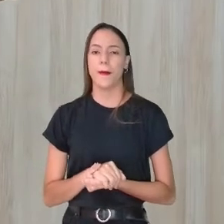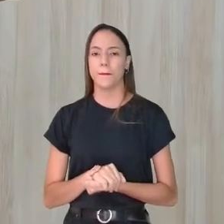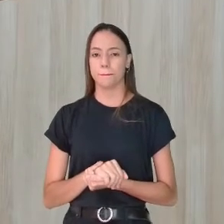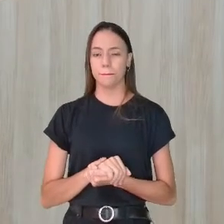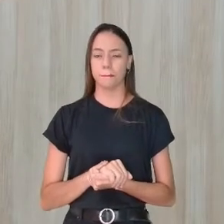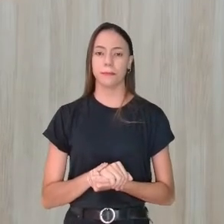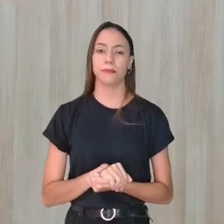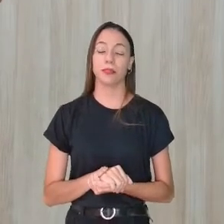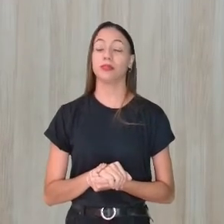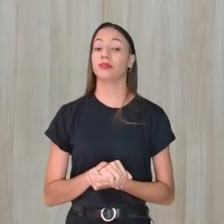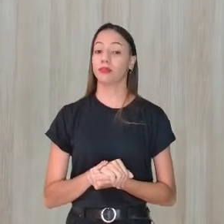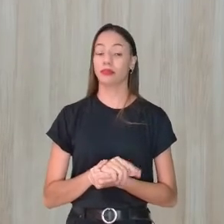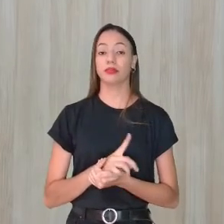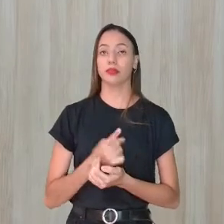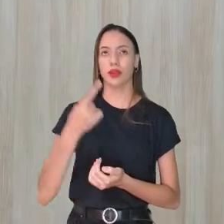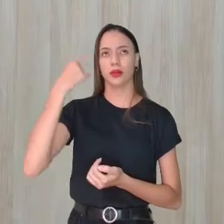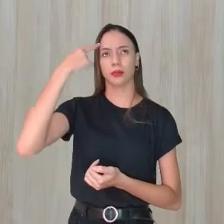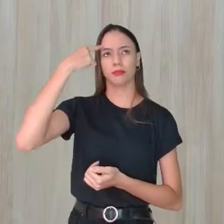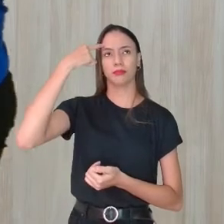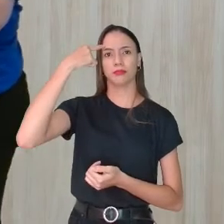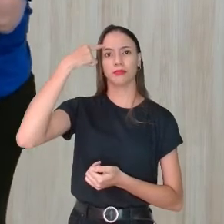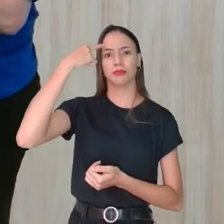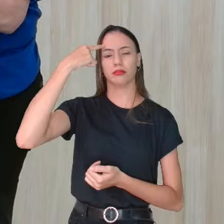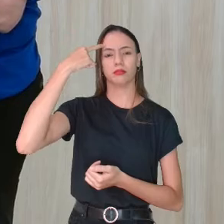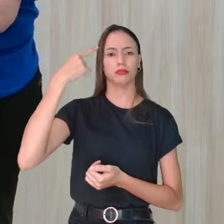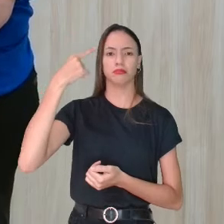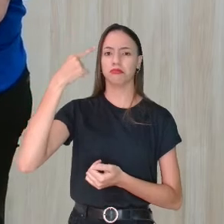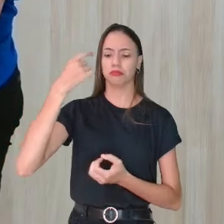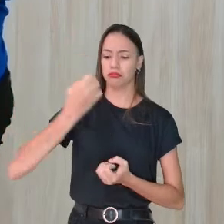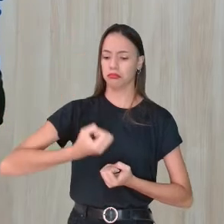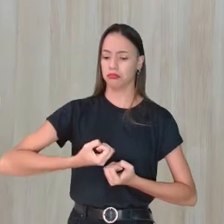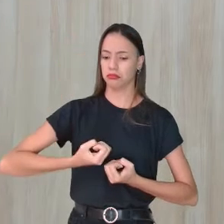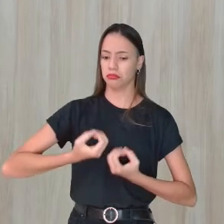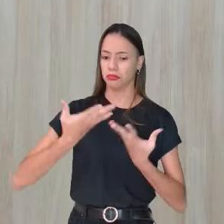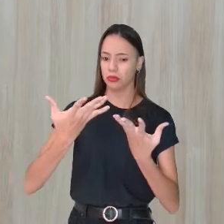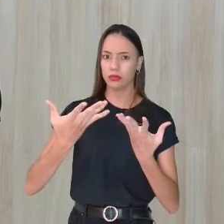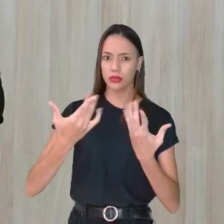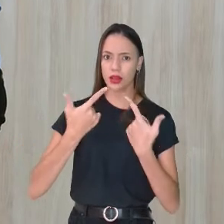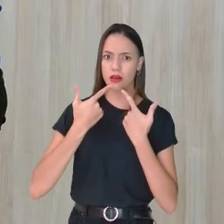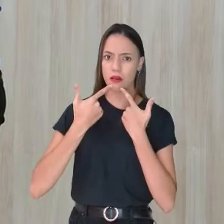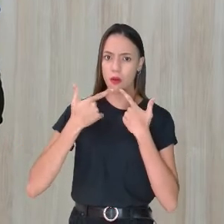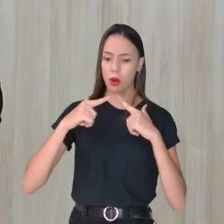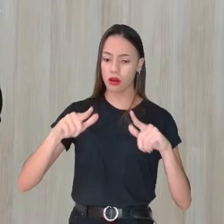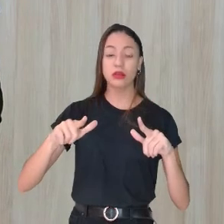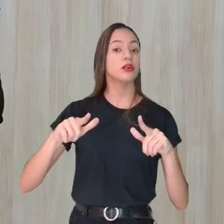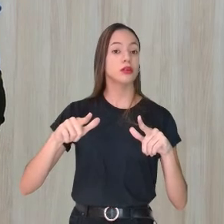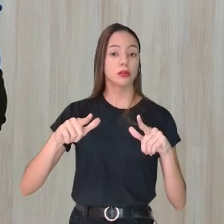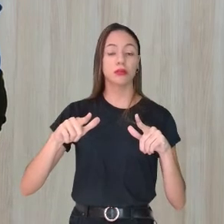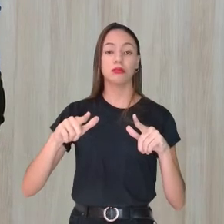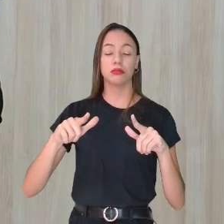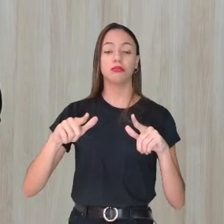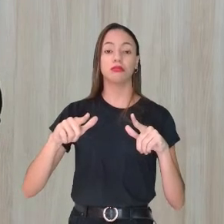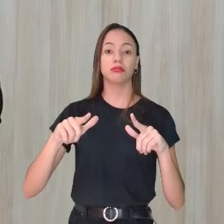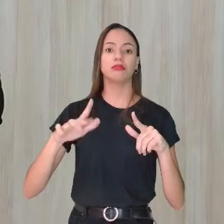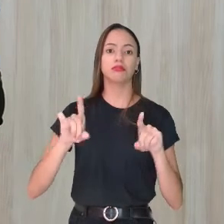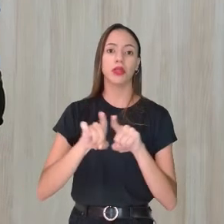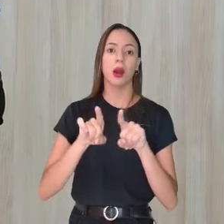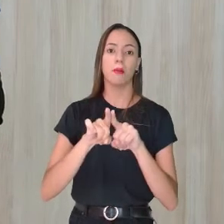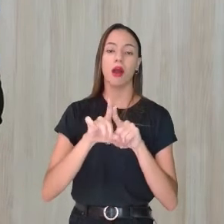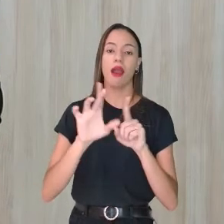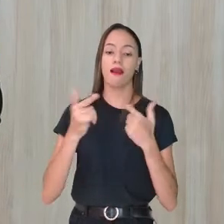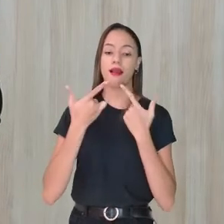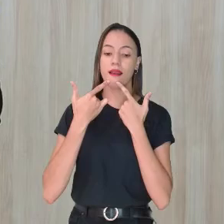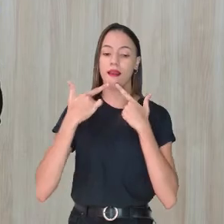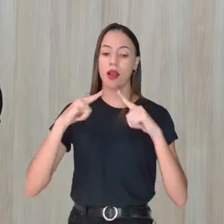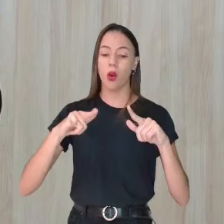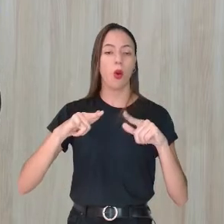Então, o pensamento só se manifesta através da linguagem, inclusive a não verbal, como